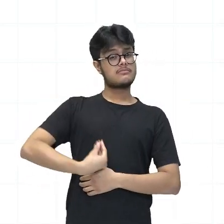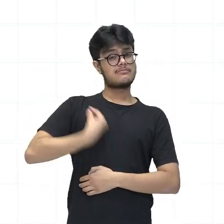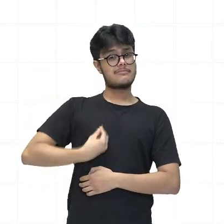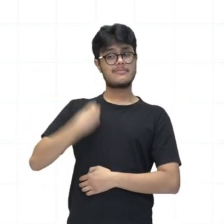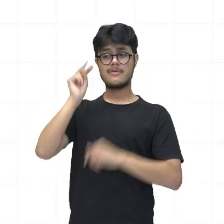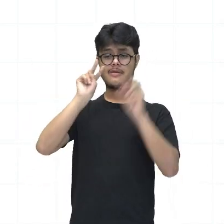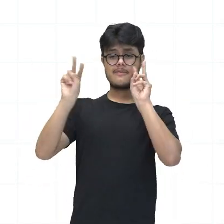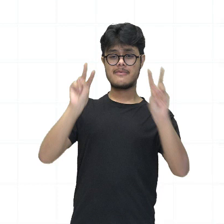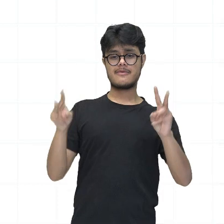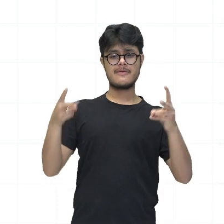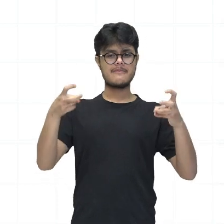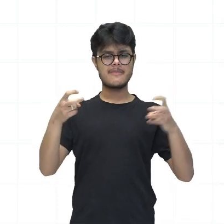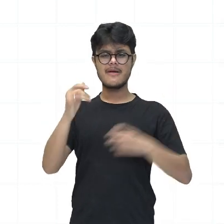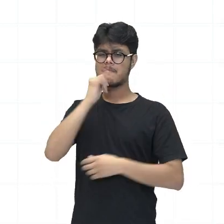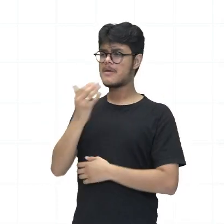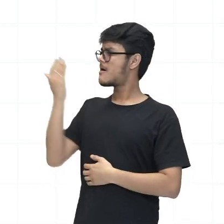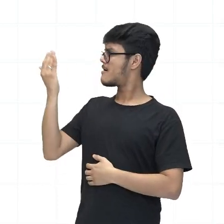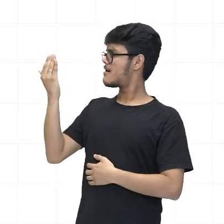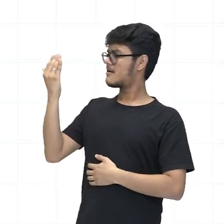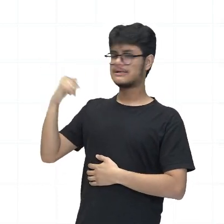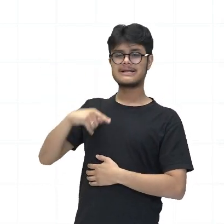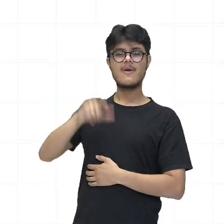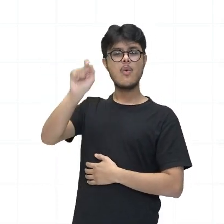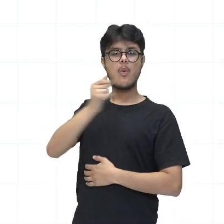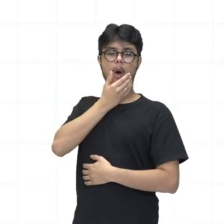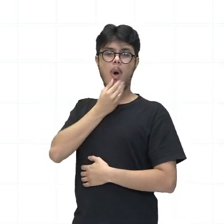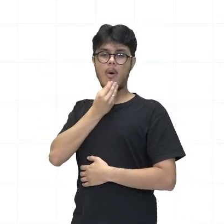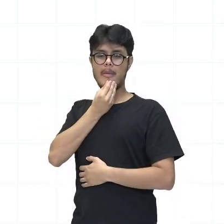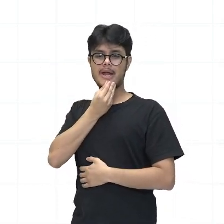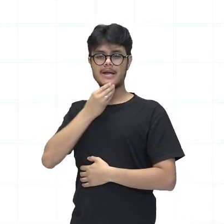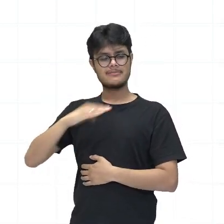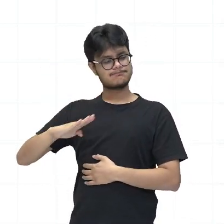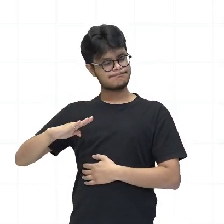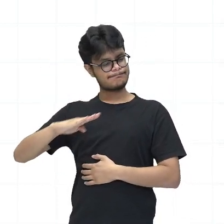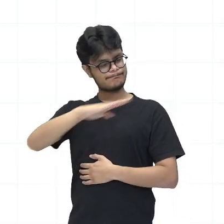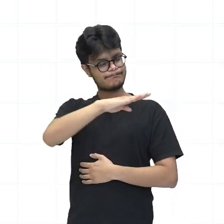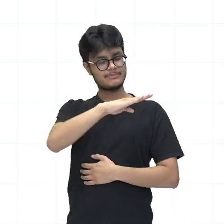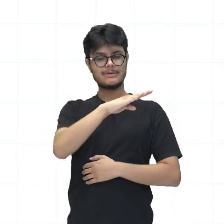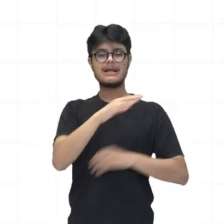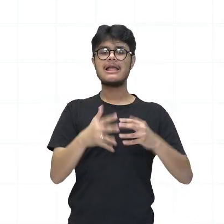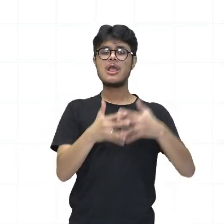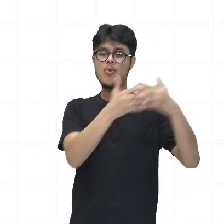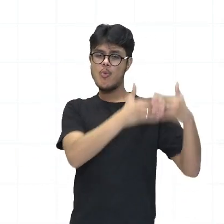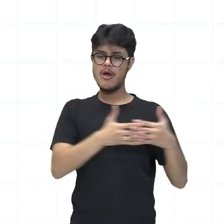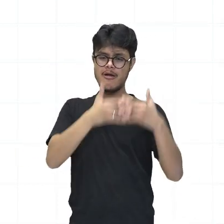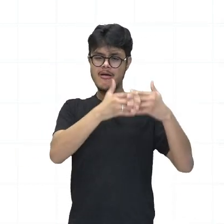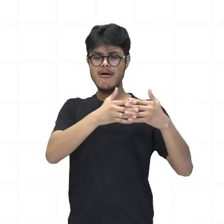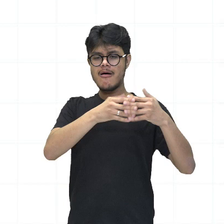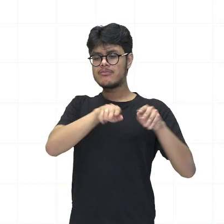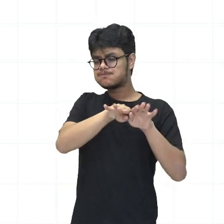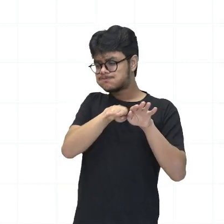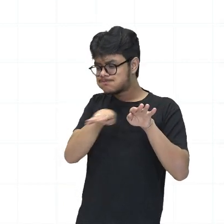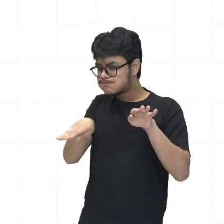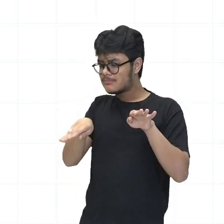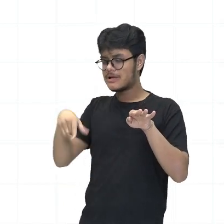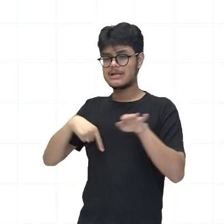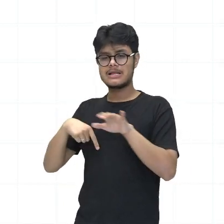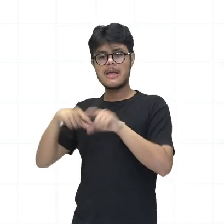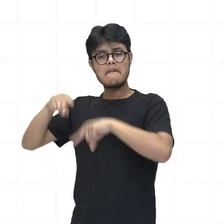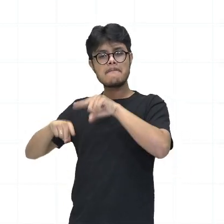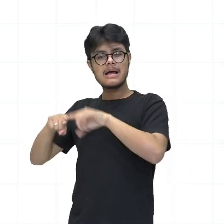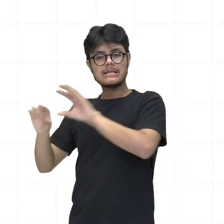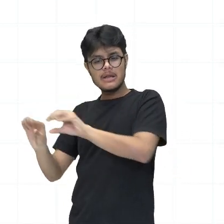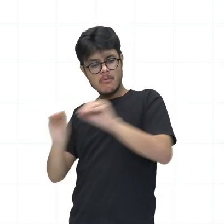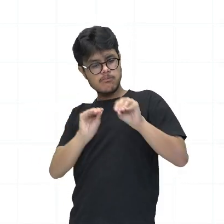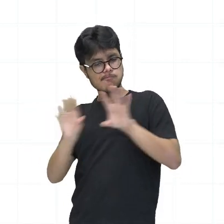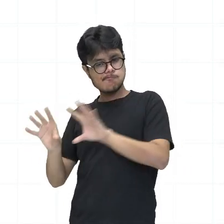né? Como nessa imagem a gente consegue observar o caminhão com aquela rampa que permite a entrada e a saída